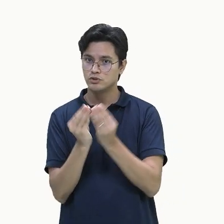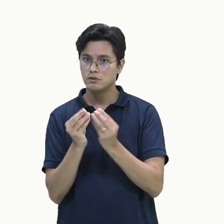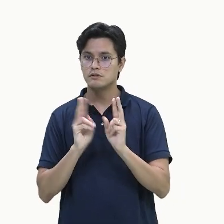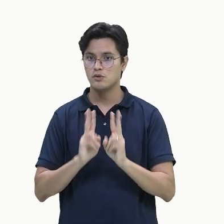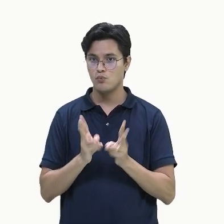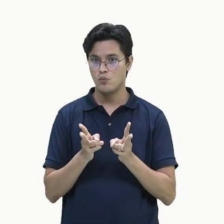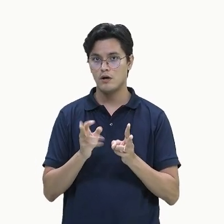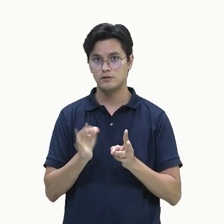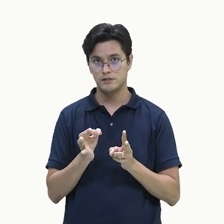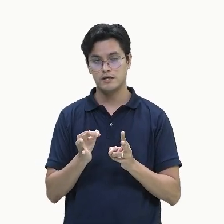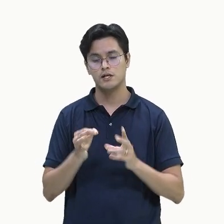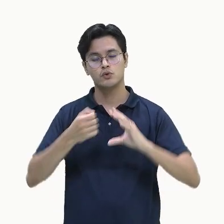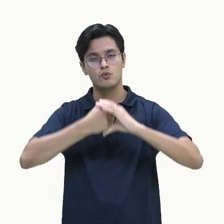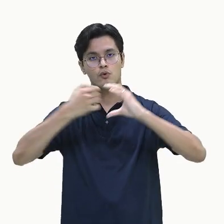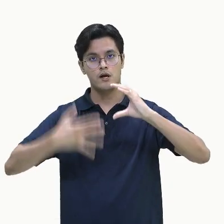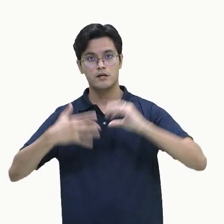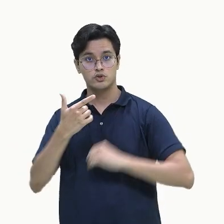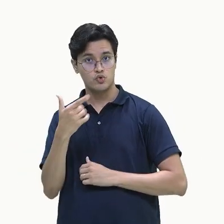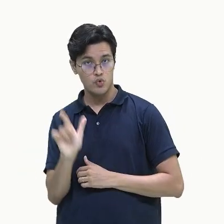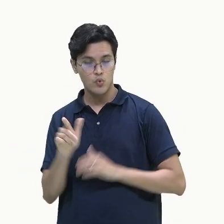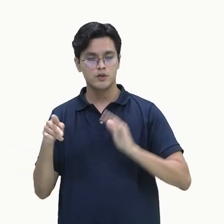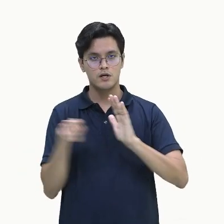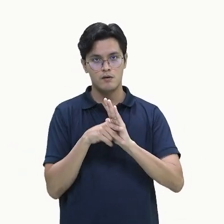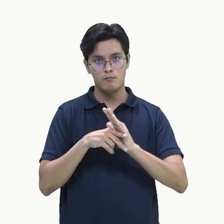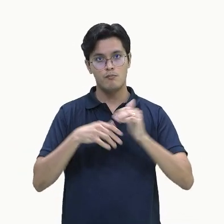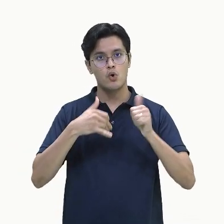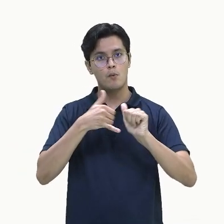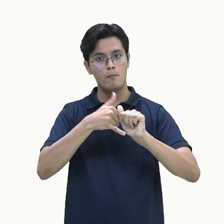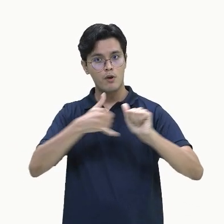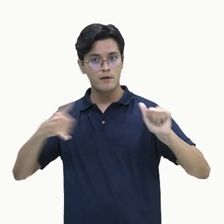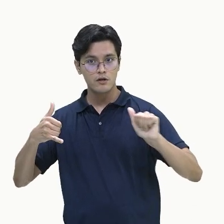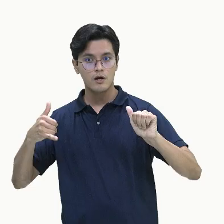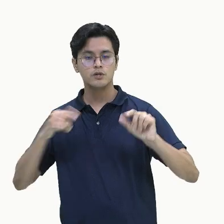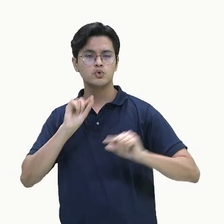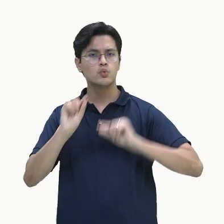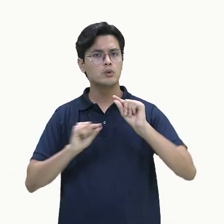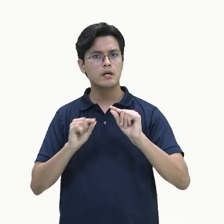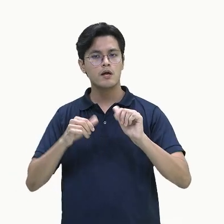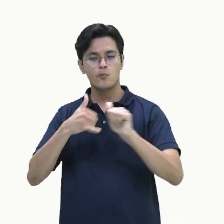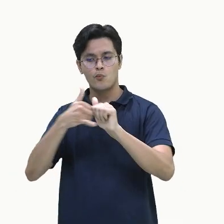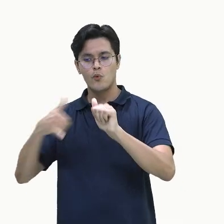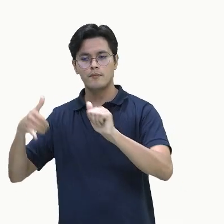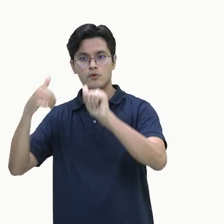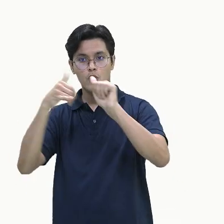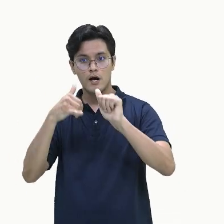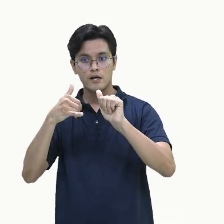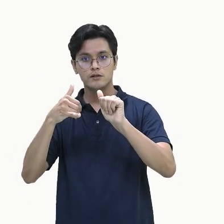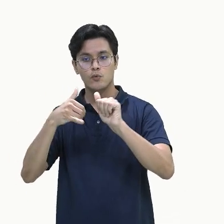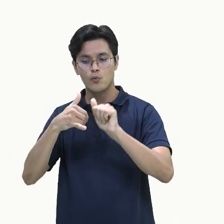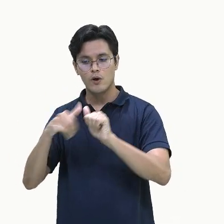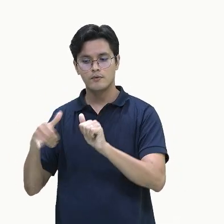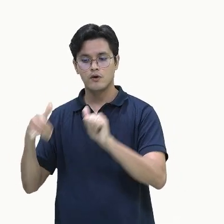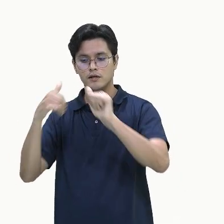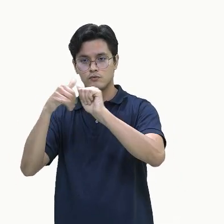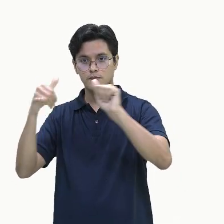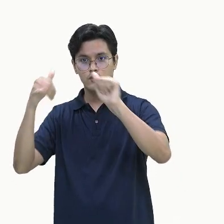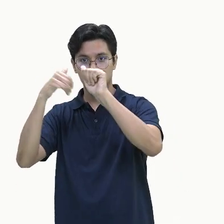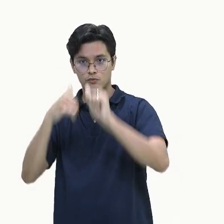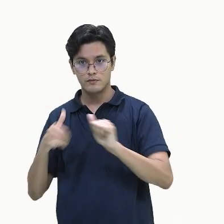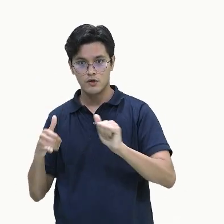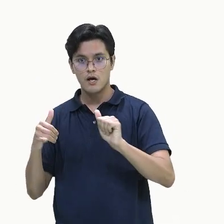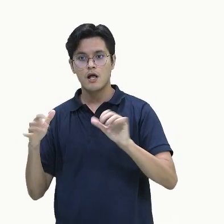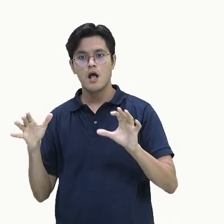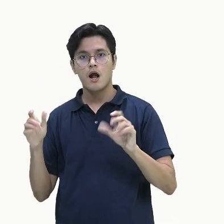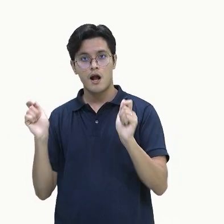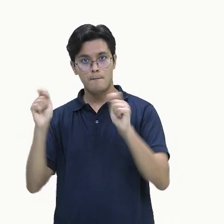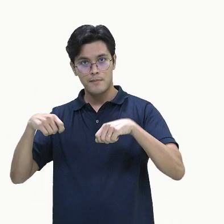Outra característica aí dos aminoácidos é que eles vão se juntar. Então, nós temos aí os aminoácidos, que eles